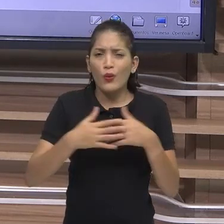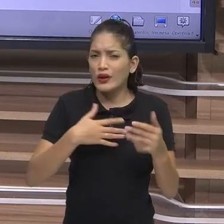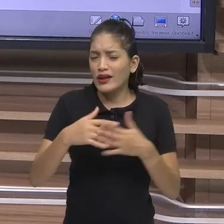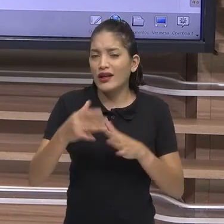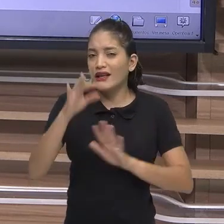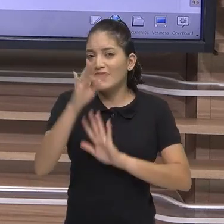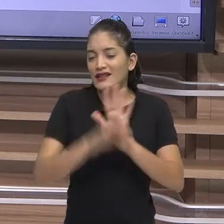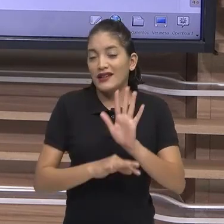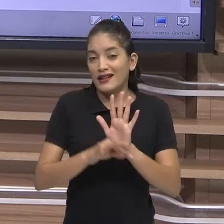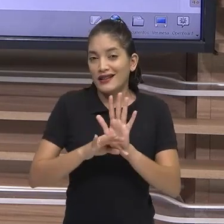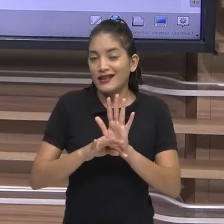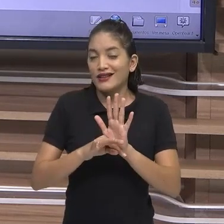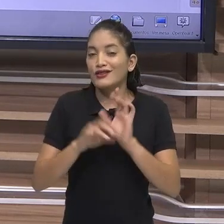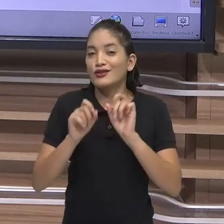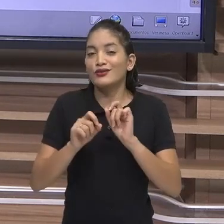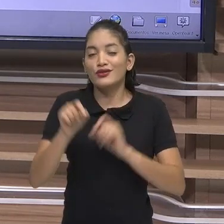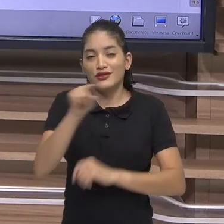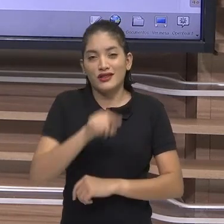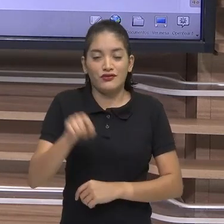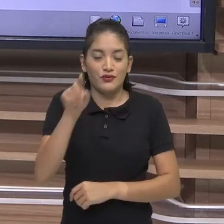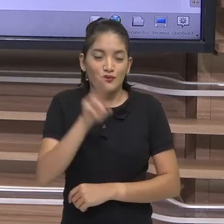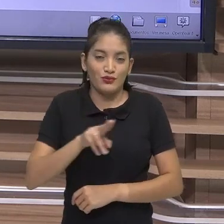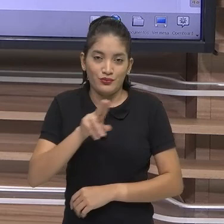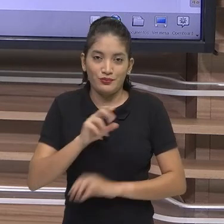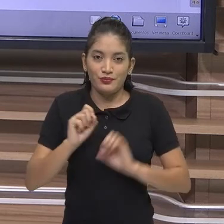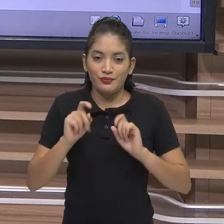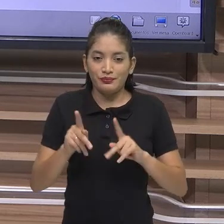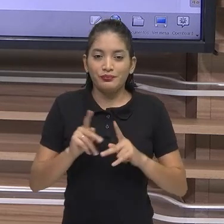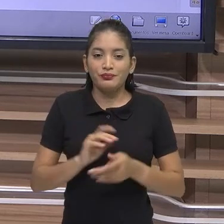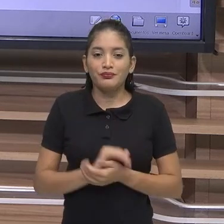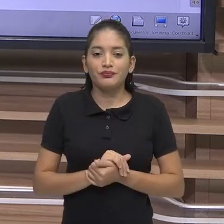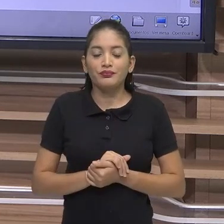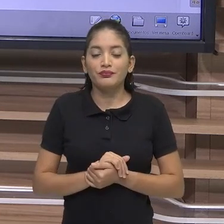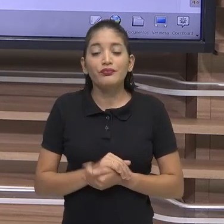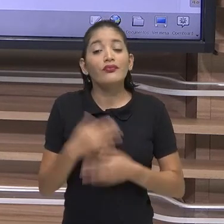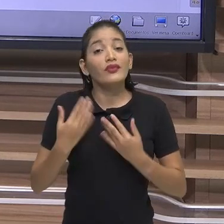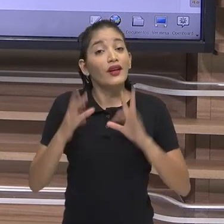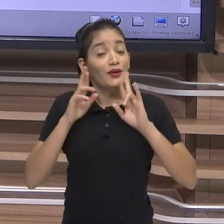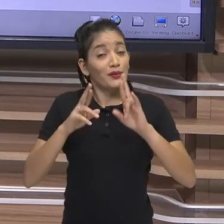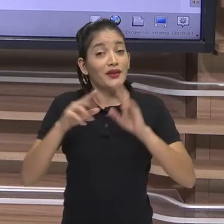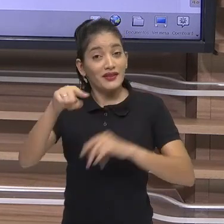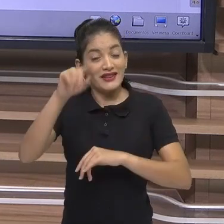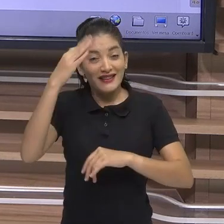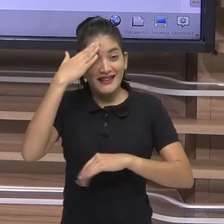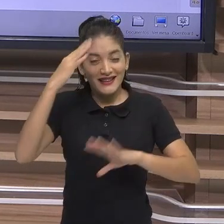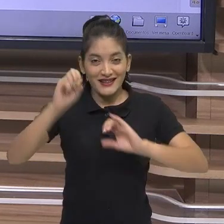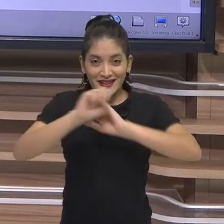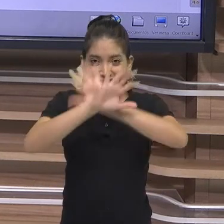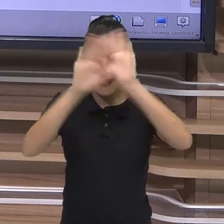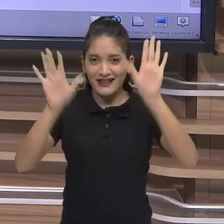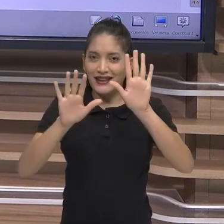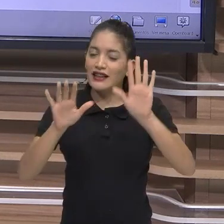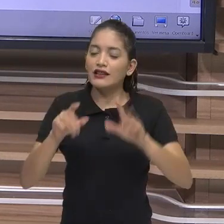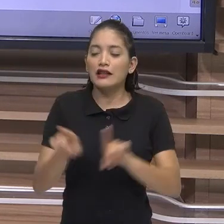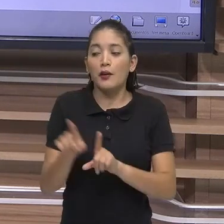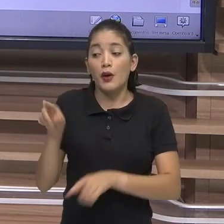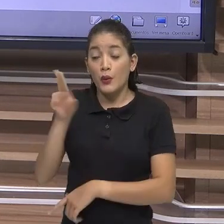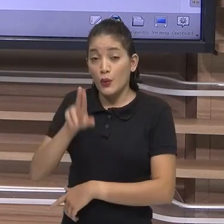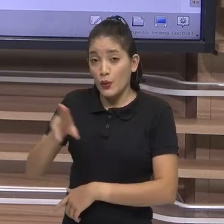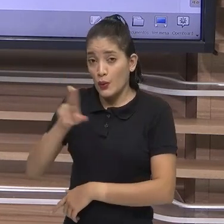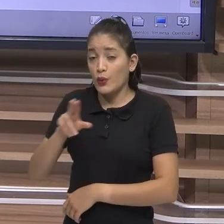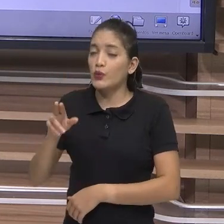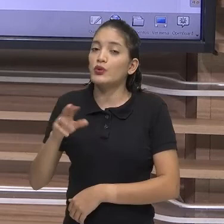que vocês estiverem utilizando, right? Espero que vocês tenham compreendido e que vocês usem mesmo